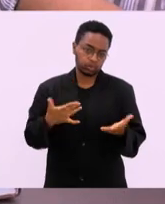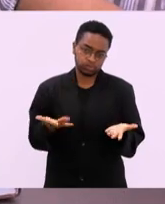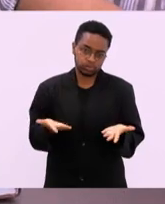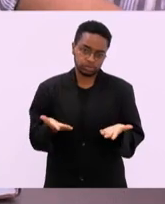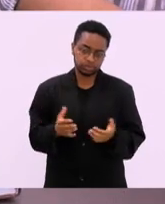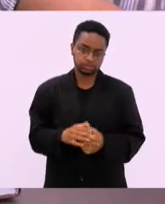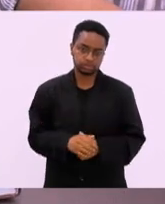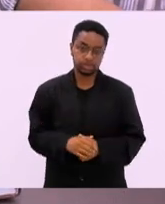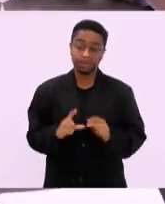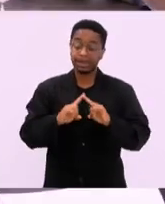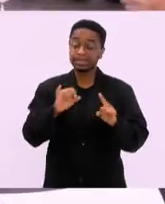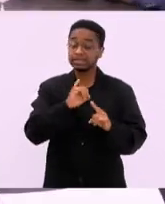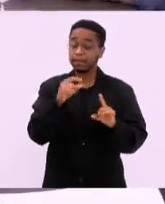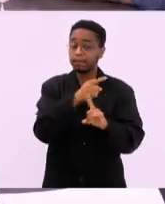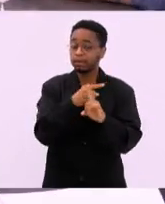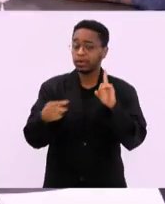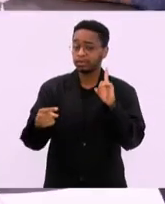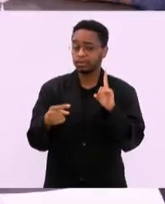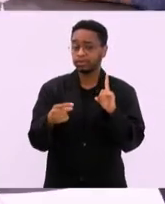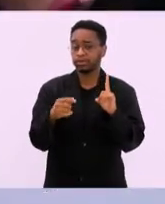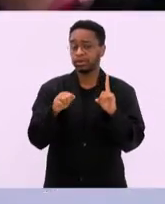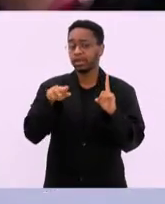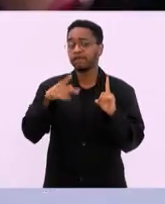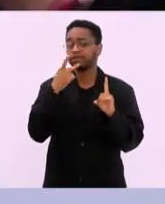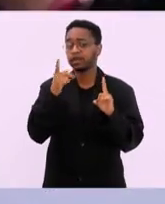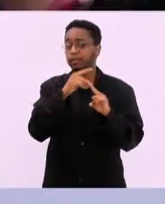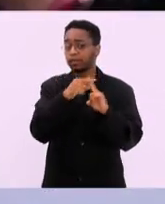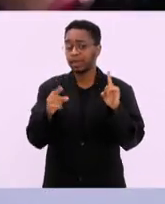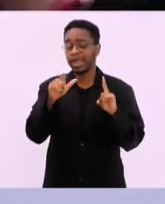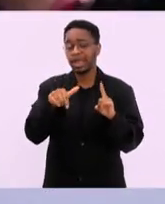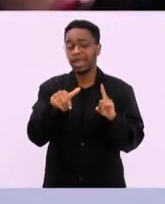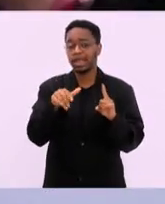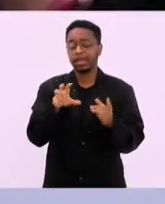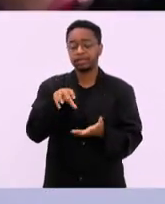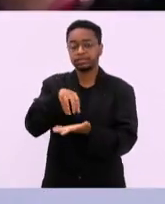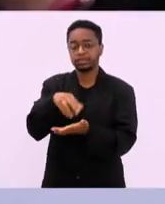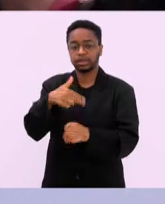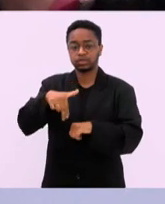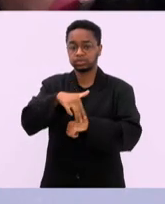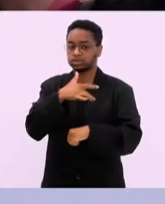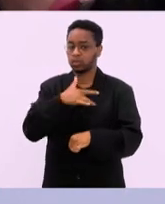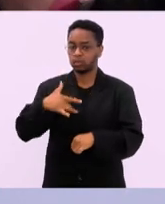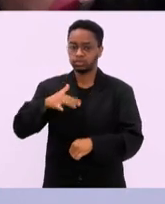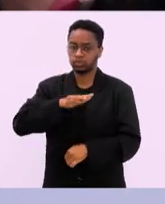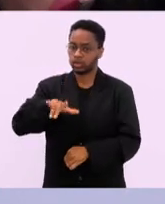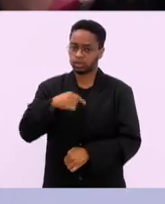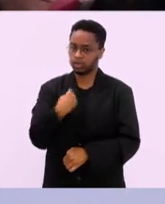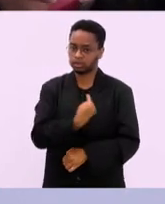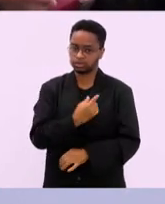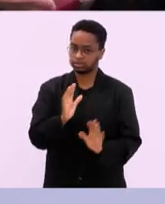é proibido, quem compete dizer que é proibido é a Agência Nacional de Saúde, não somos nós.